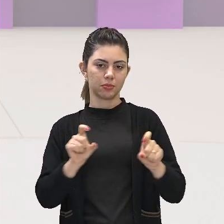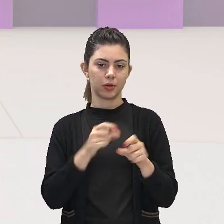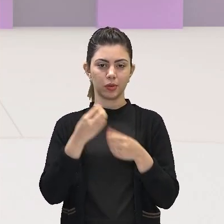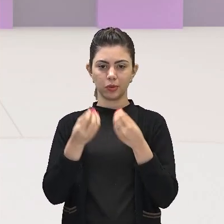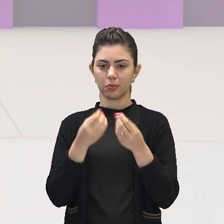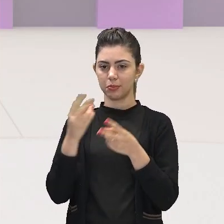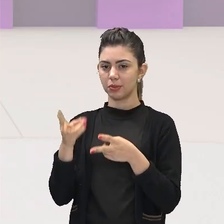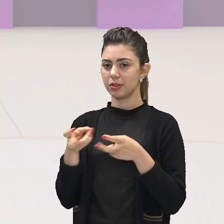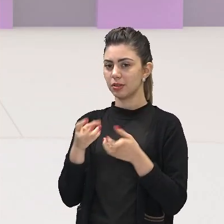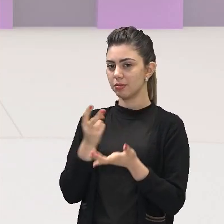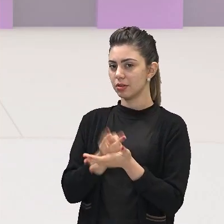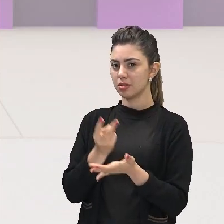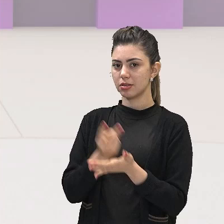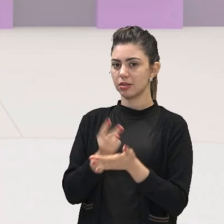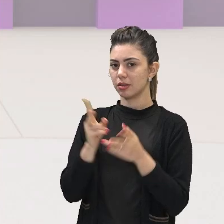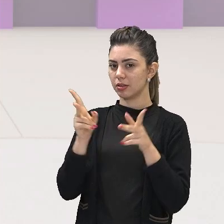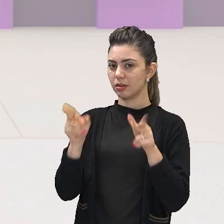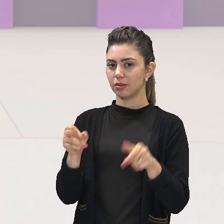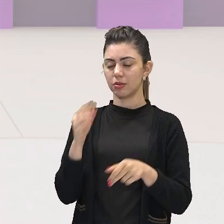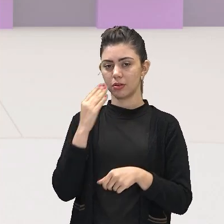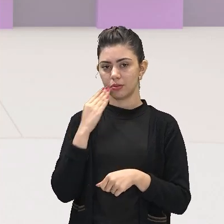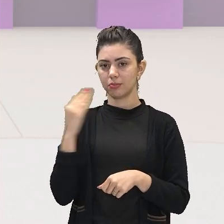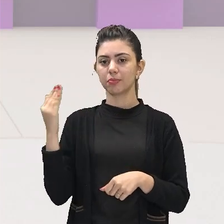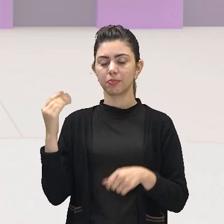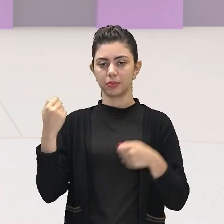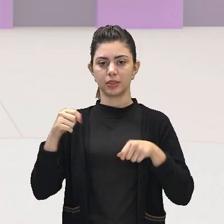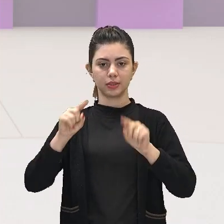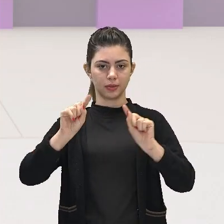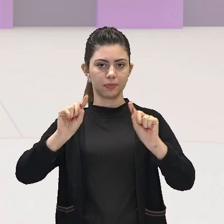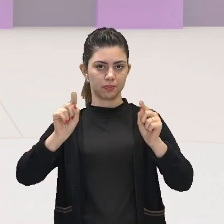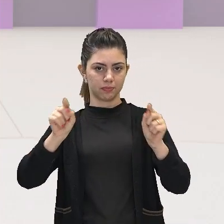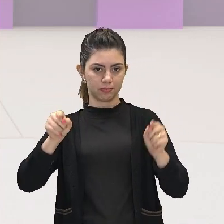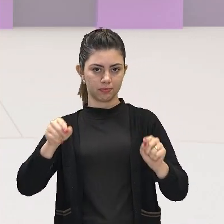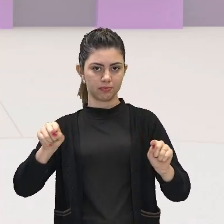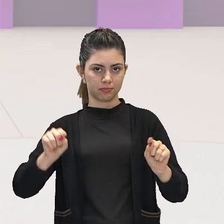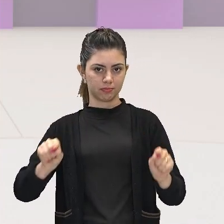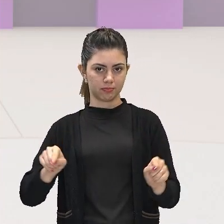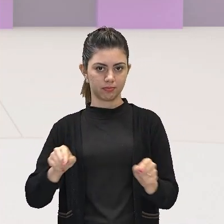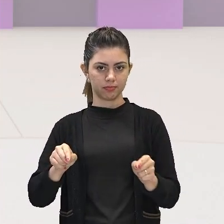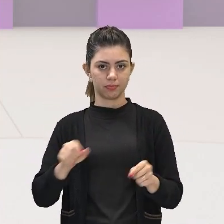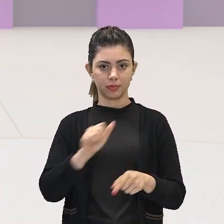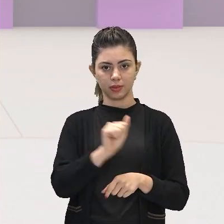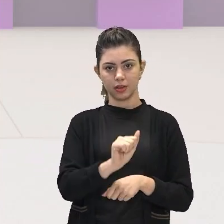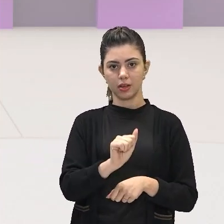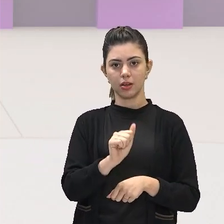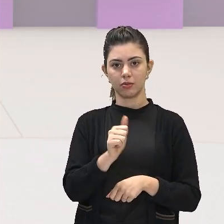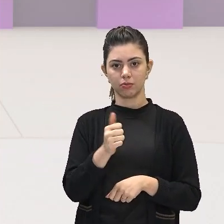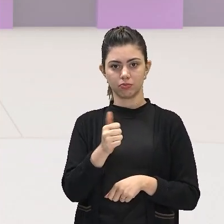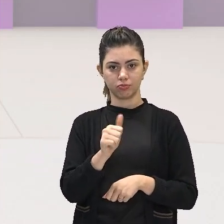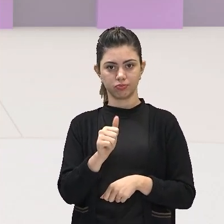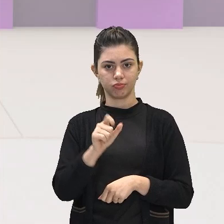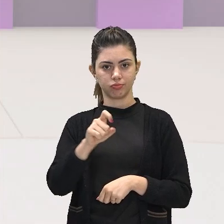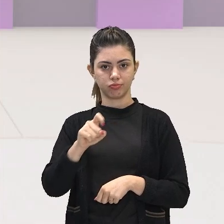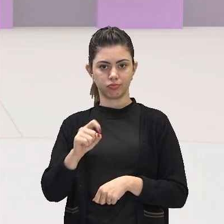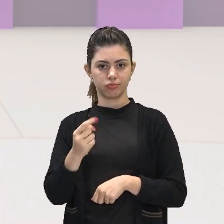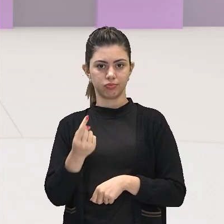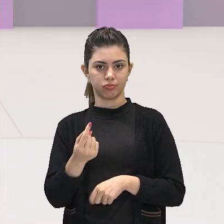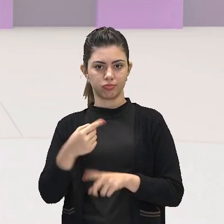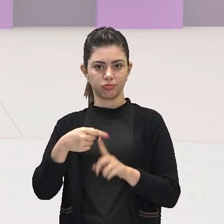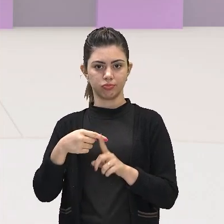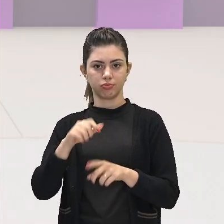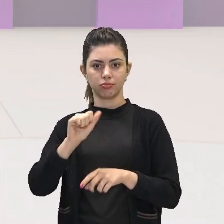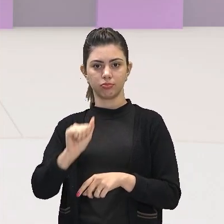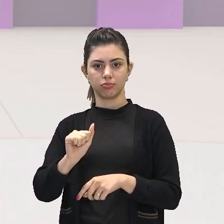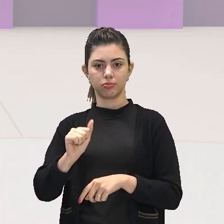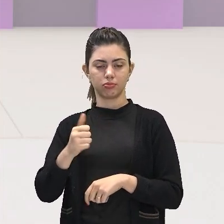sistema sempre vai estar aí, ó, entre as chaves. Tudo bem? Então, aí, ó, A11, x1 mais 12, x2